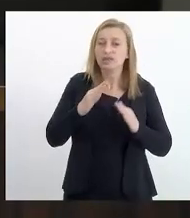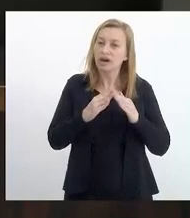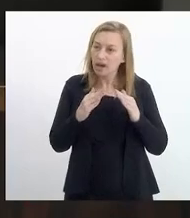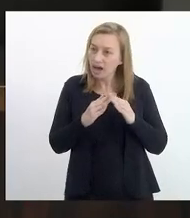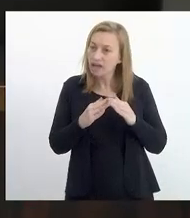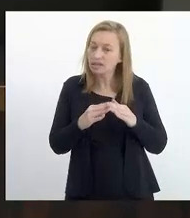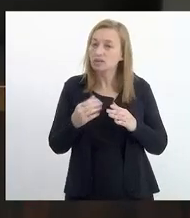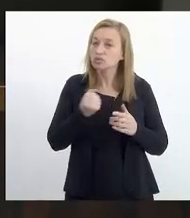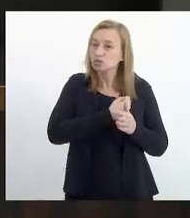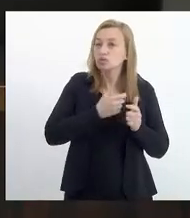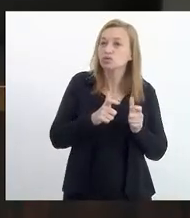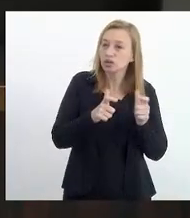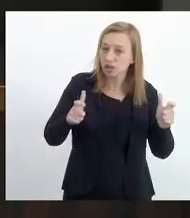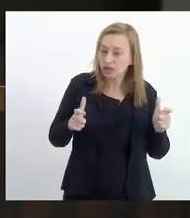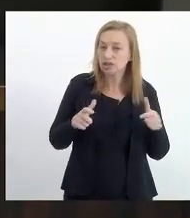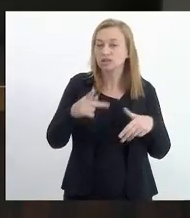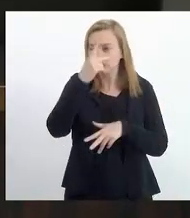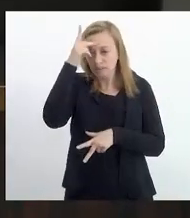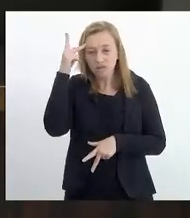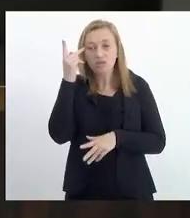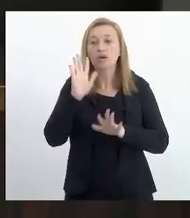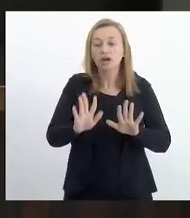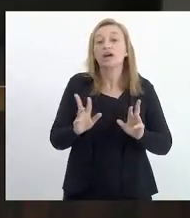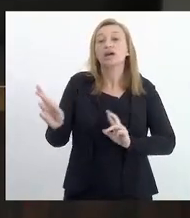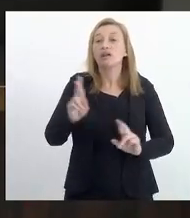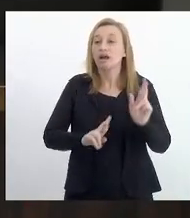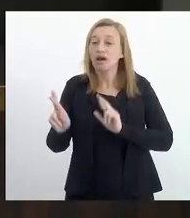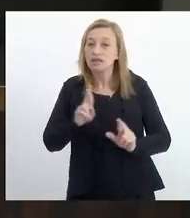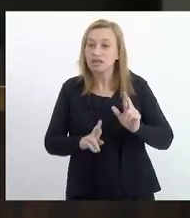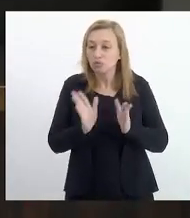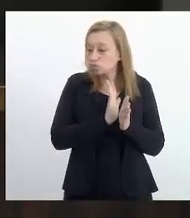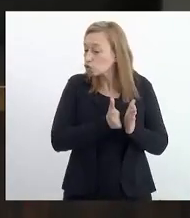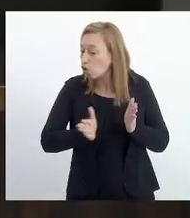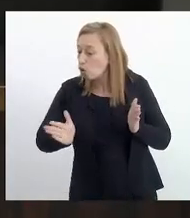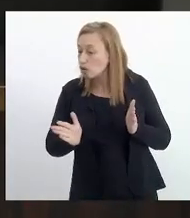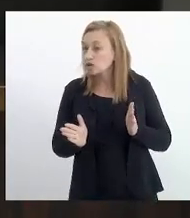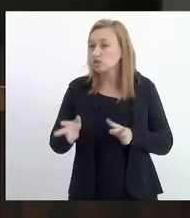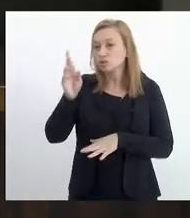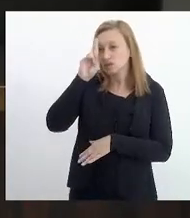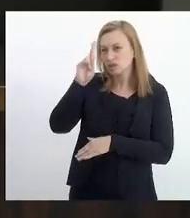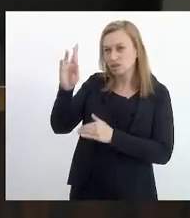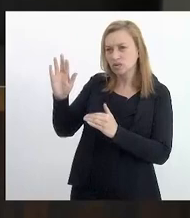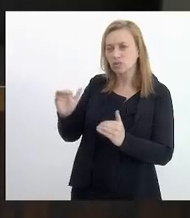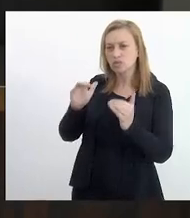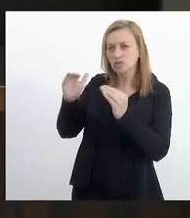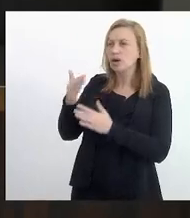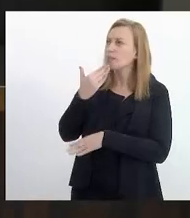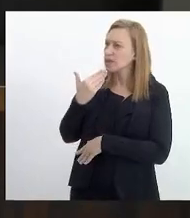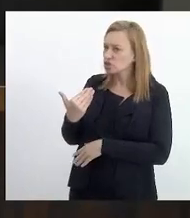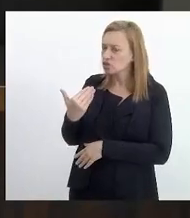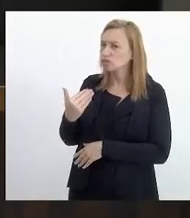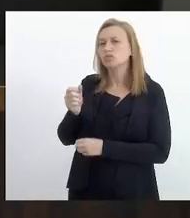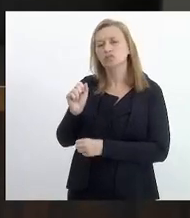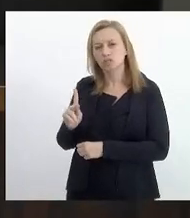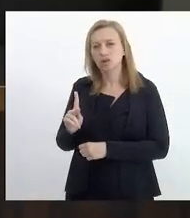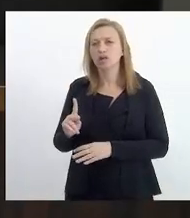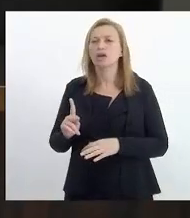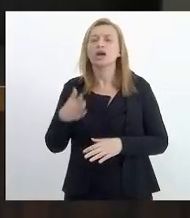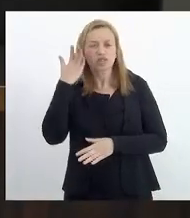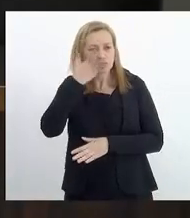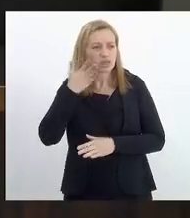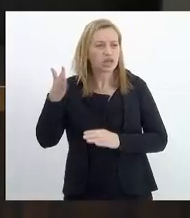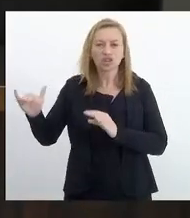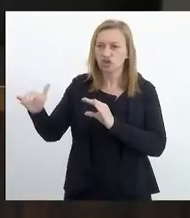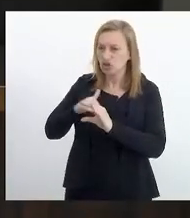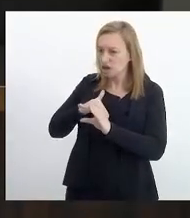grande maioria dos senhores parlamentares. Então, em relação à questão de ordem, Vossa Excelência, a atenção que pediu, é isso. As mensagens